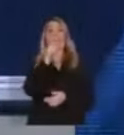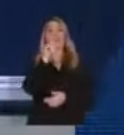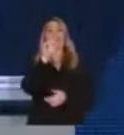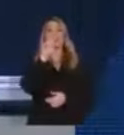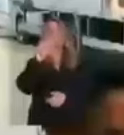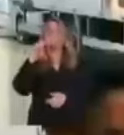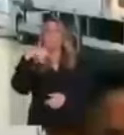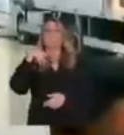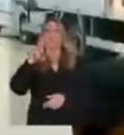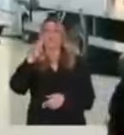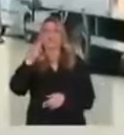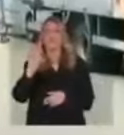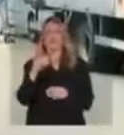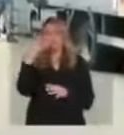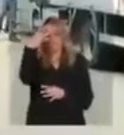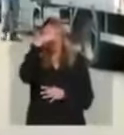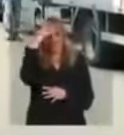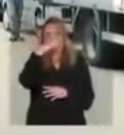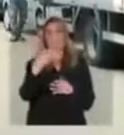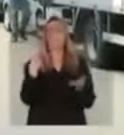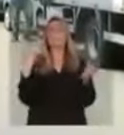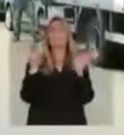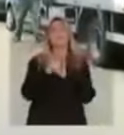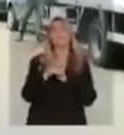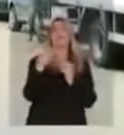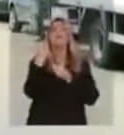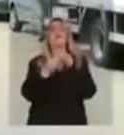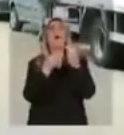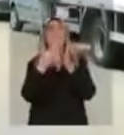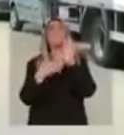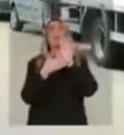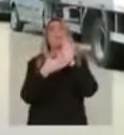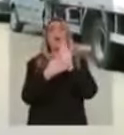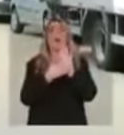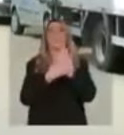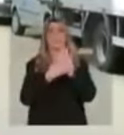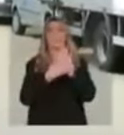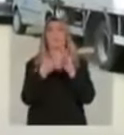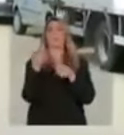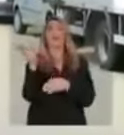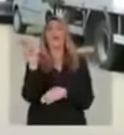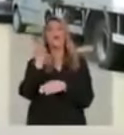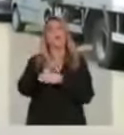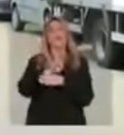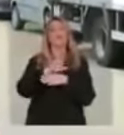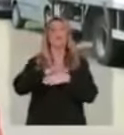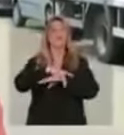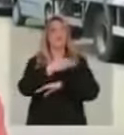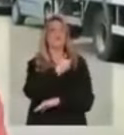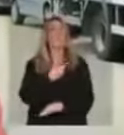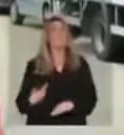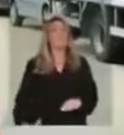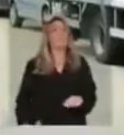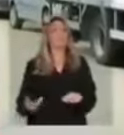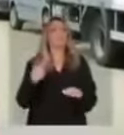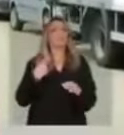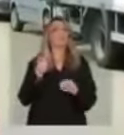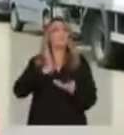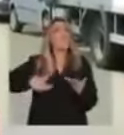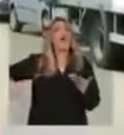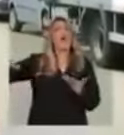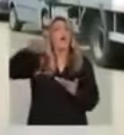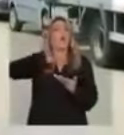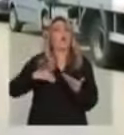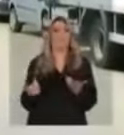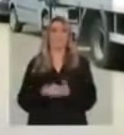ouvir a pergunta queria saber quais são as propostas para cuidar da Segurança Pública como um todo né